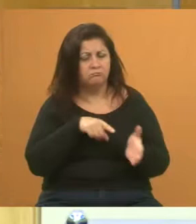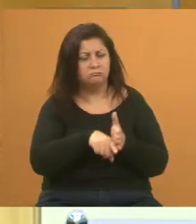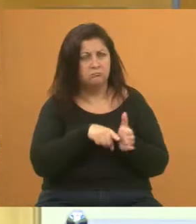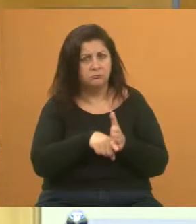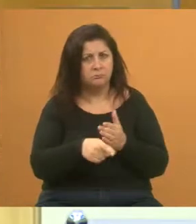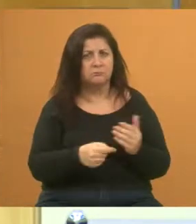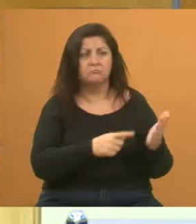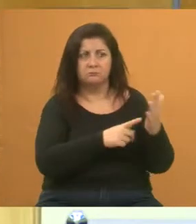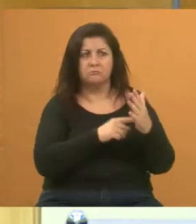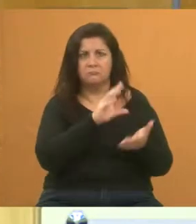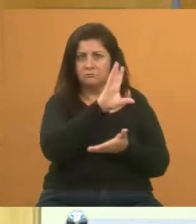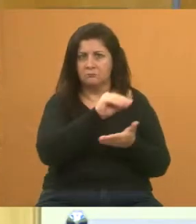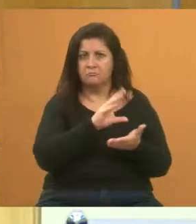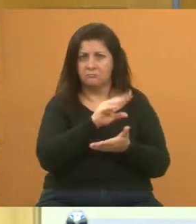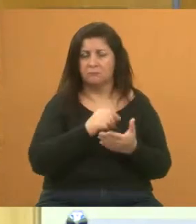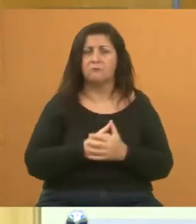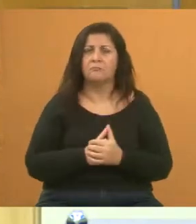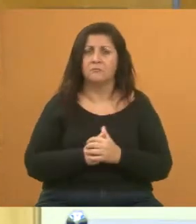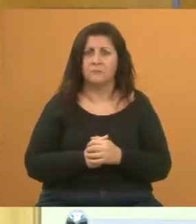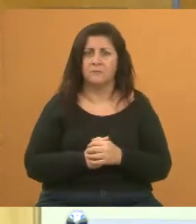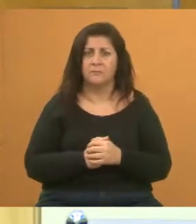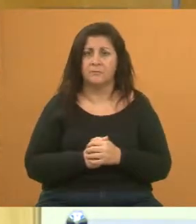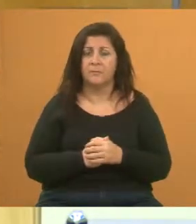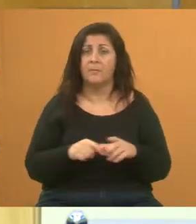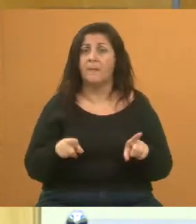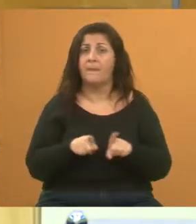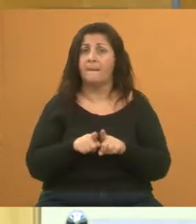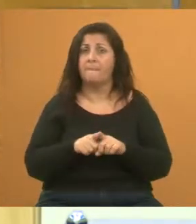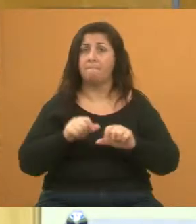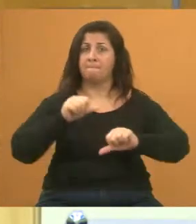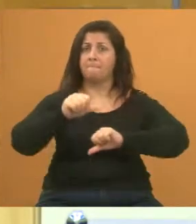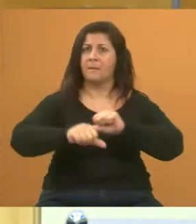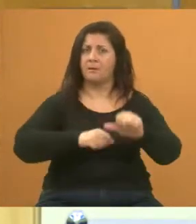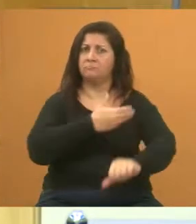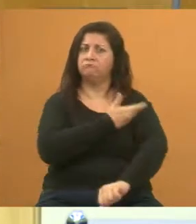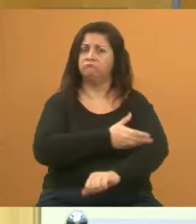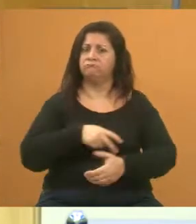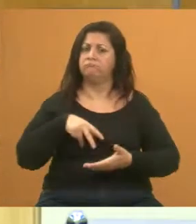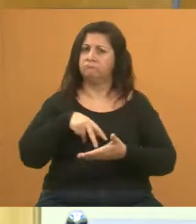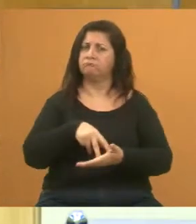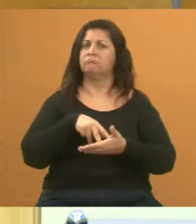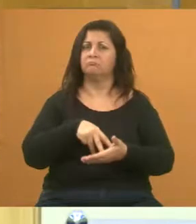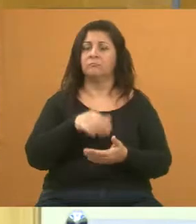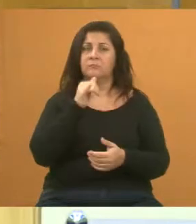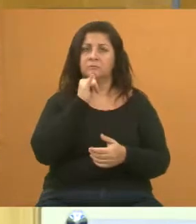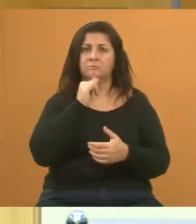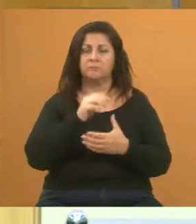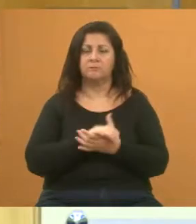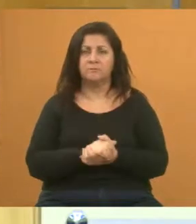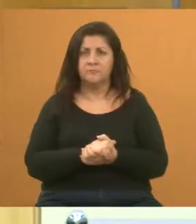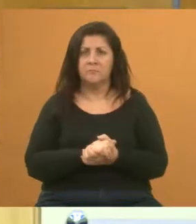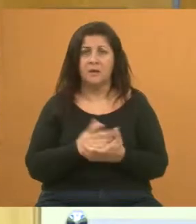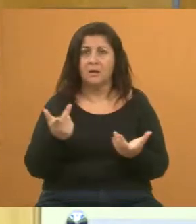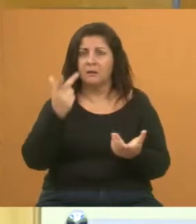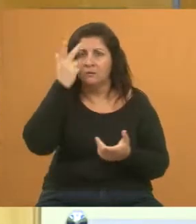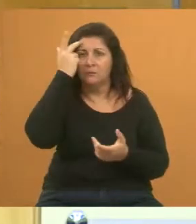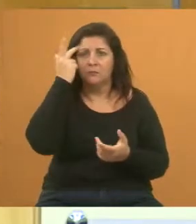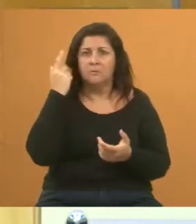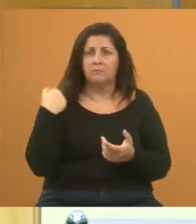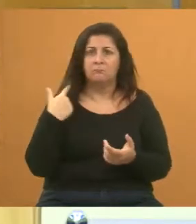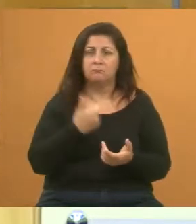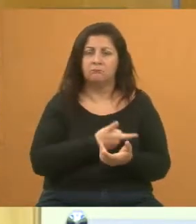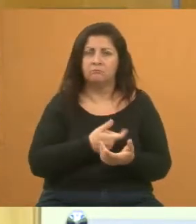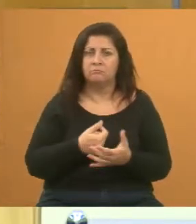muitos modelos aí. Inclusive, eu acho que como é questão de mudança mesmo de atitude, que nem, por exemplo, deveria ser normal para